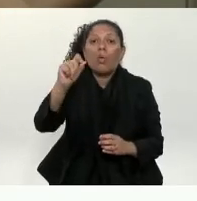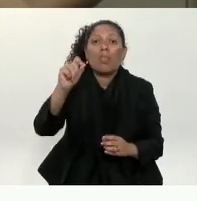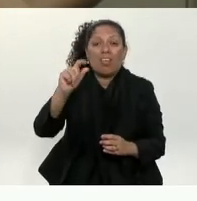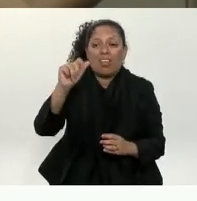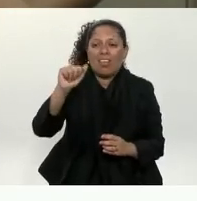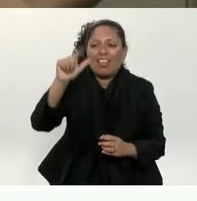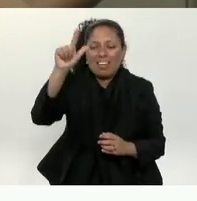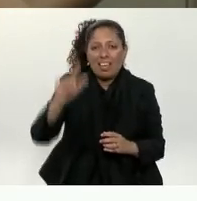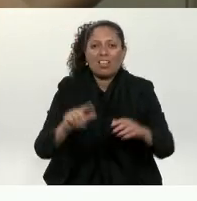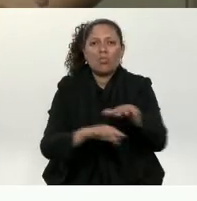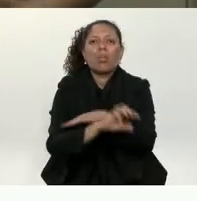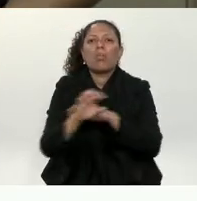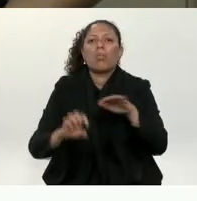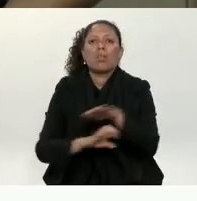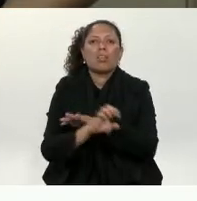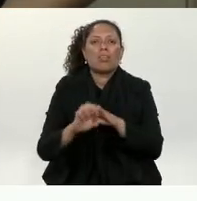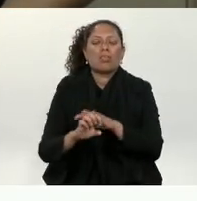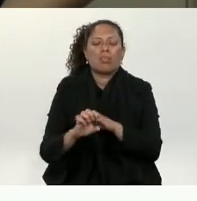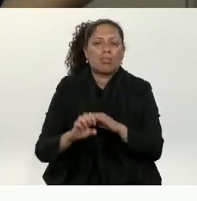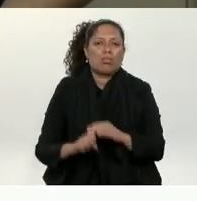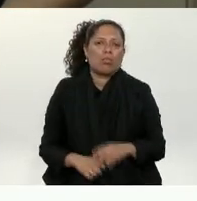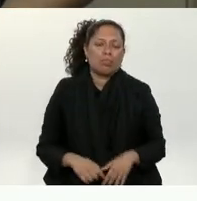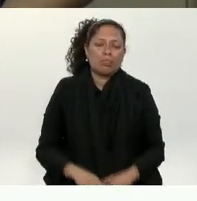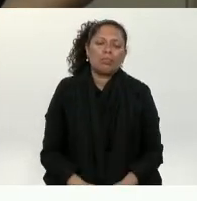prioridade do Estado, né? Então,